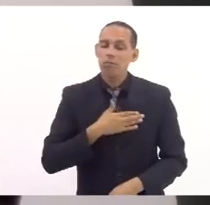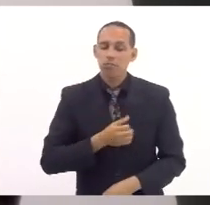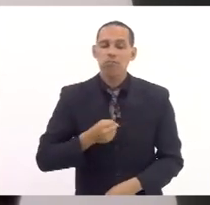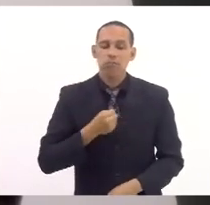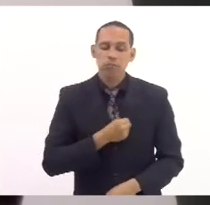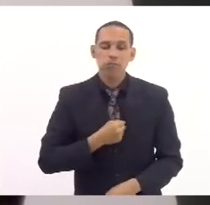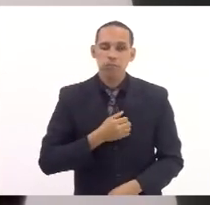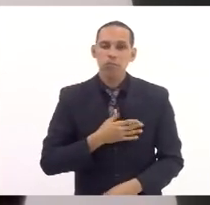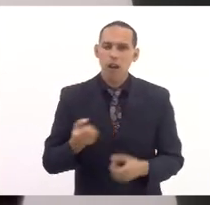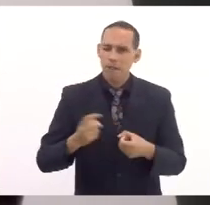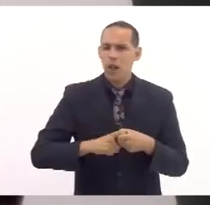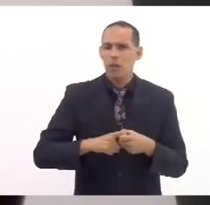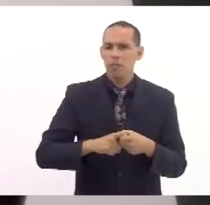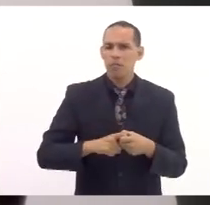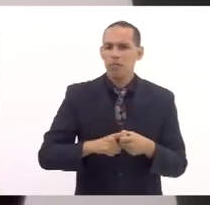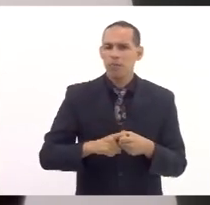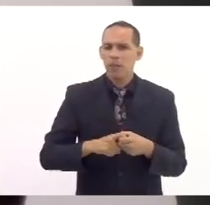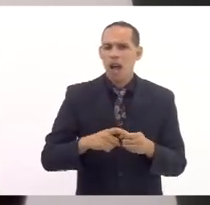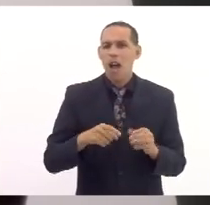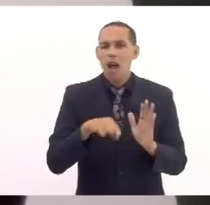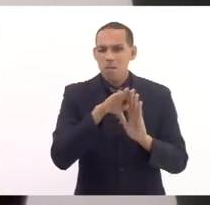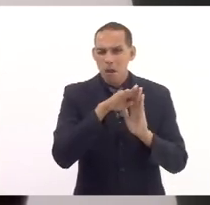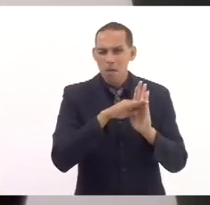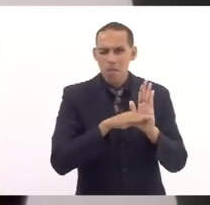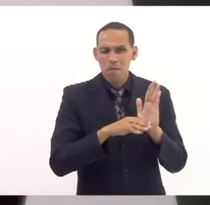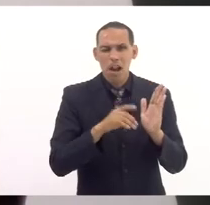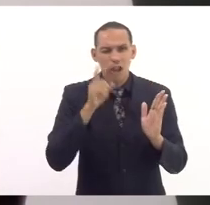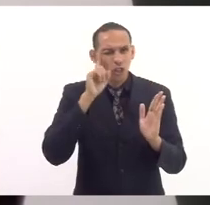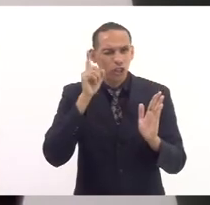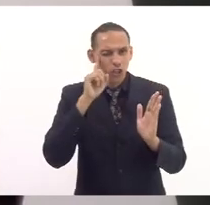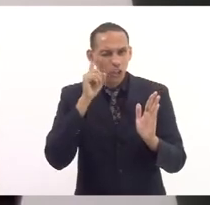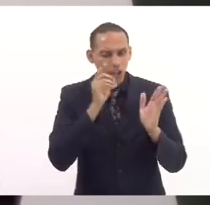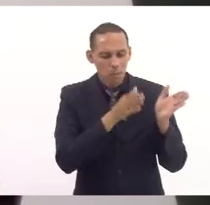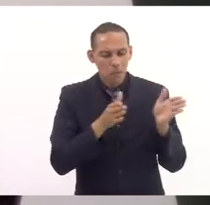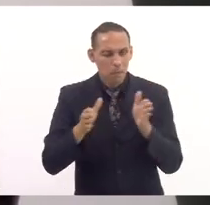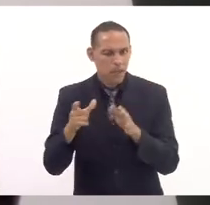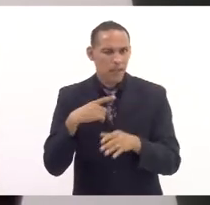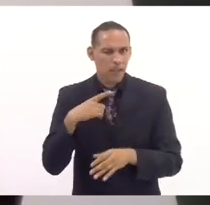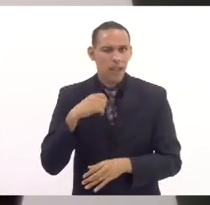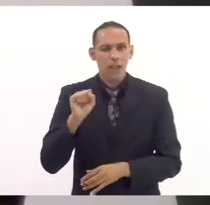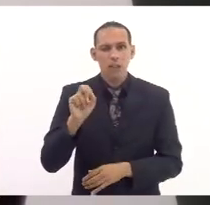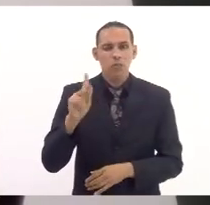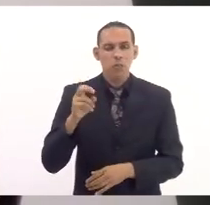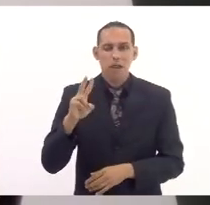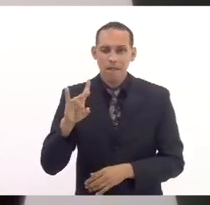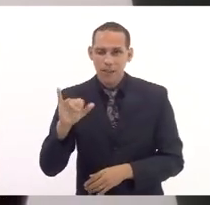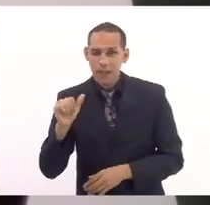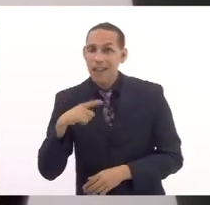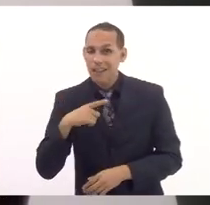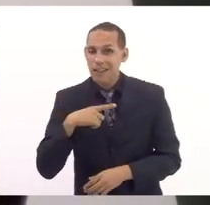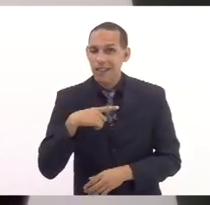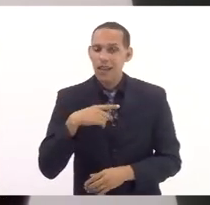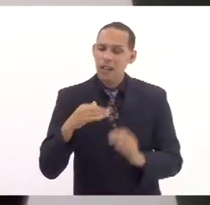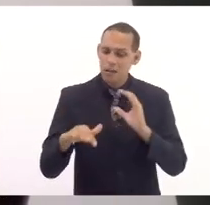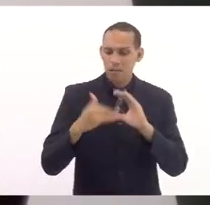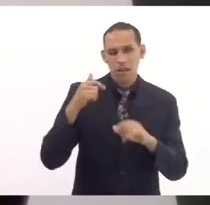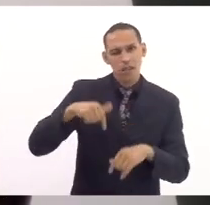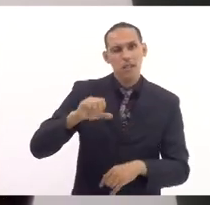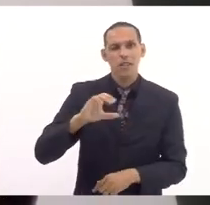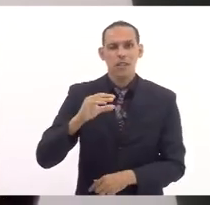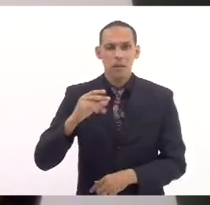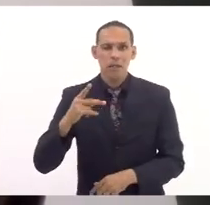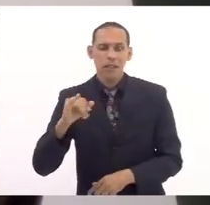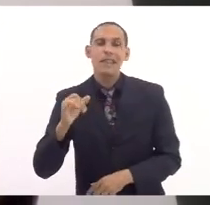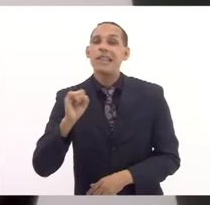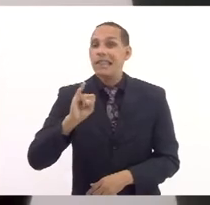Existe esse cronograma? Se existe, já foi vistoriado pela Supervia, que encaminha essa CPI. Se não foi feito, que seja o dever de